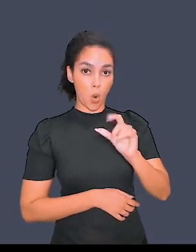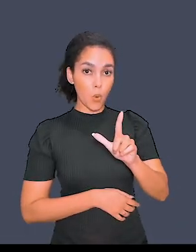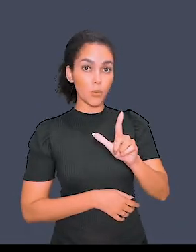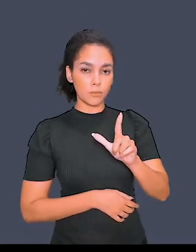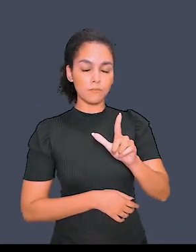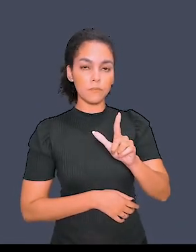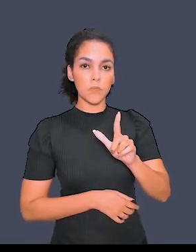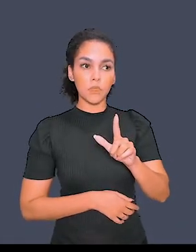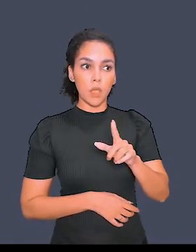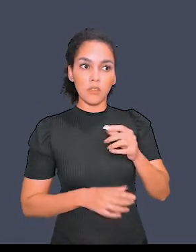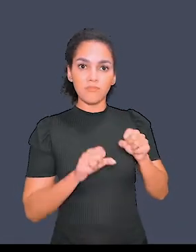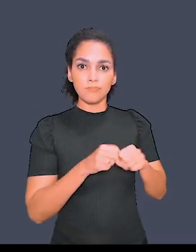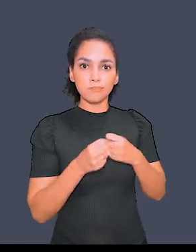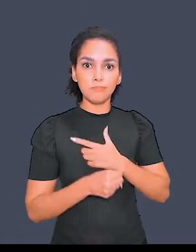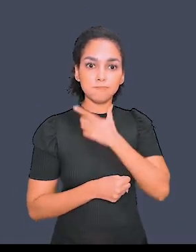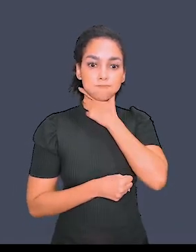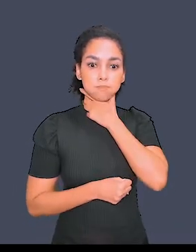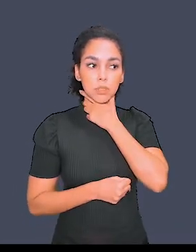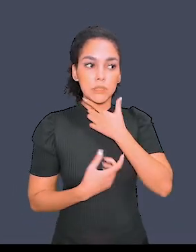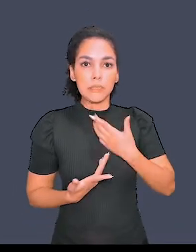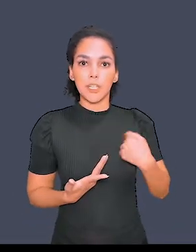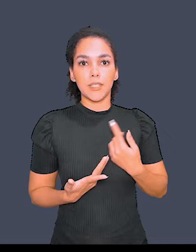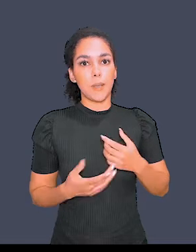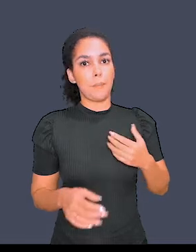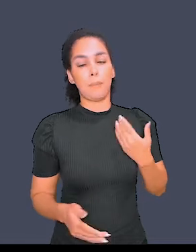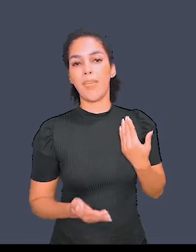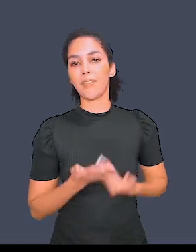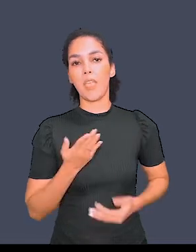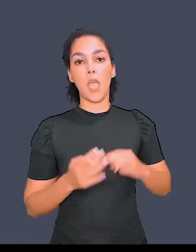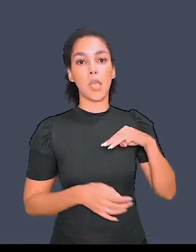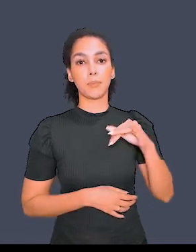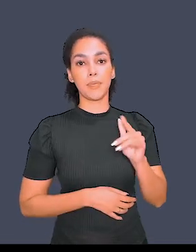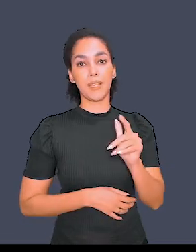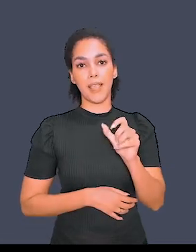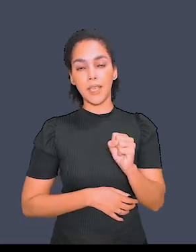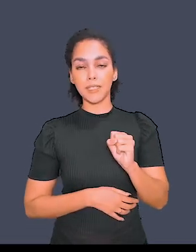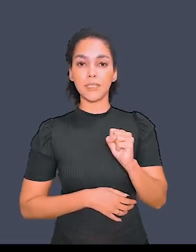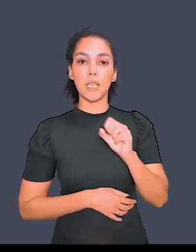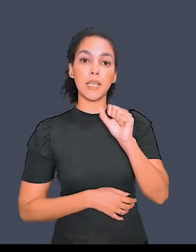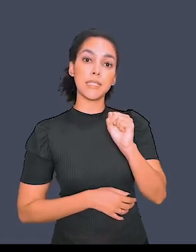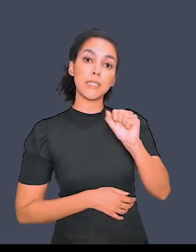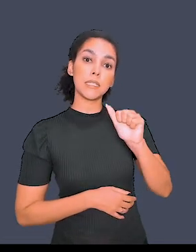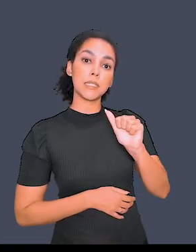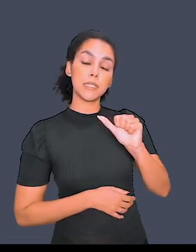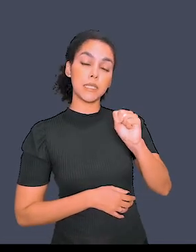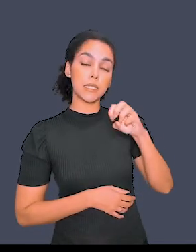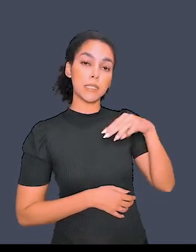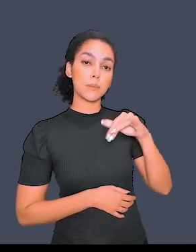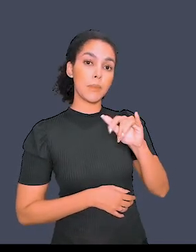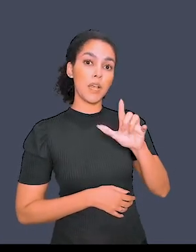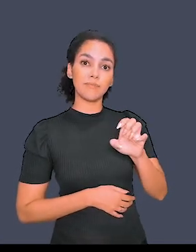Gol, vir a falir, a gente vai perder provavelmente as milhas da Smiles. E isso vale para qualquer outro programa de